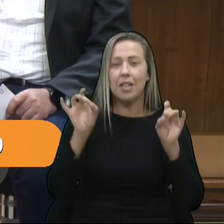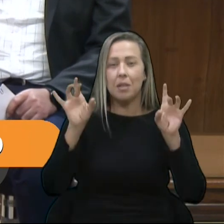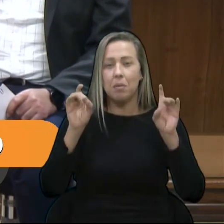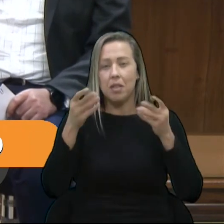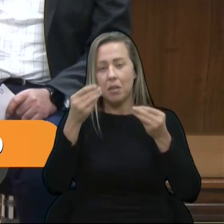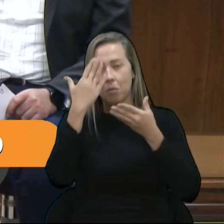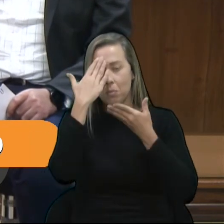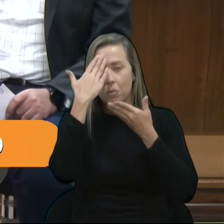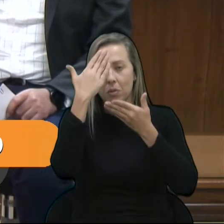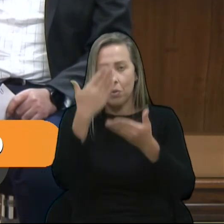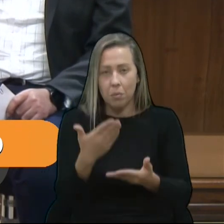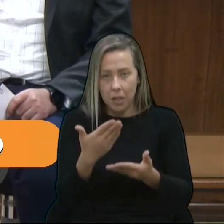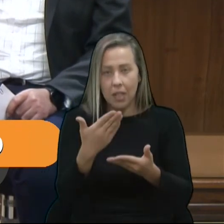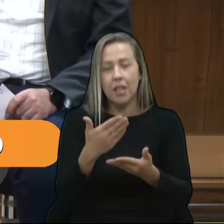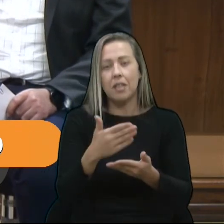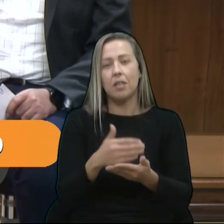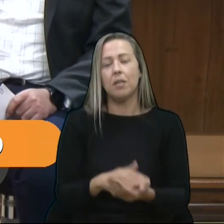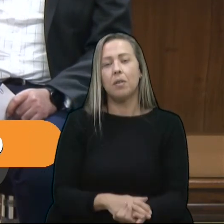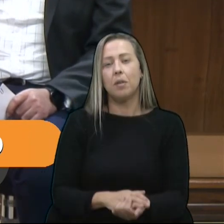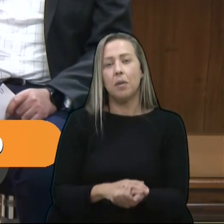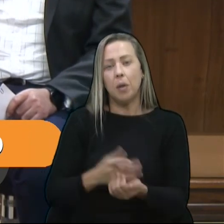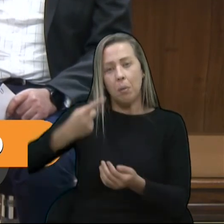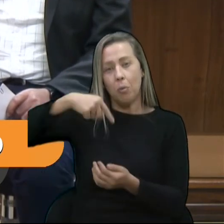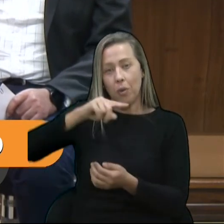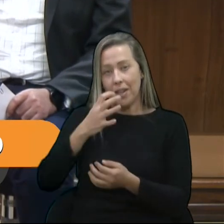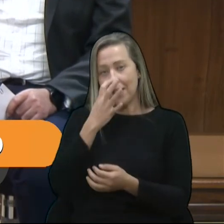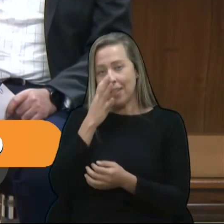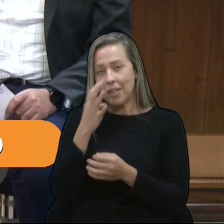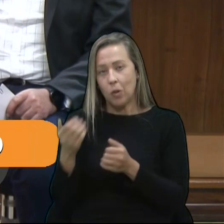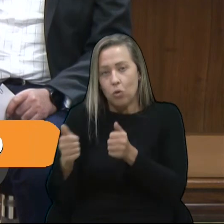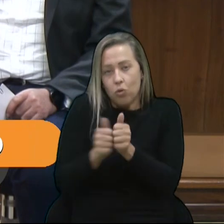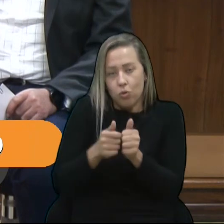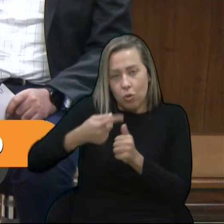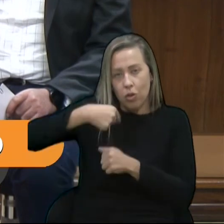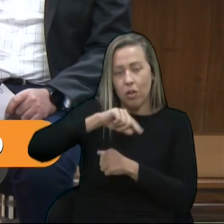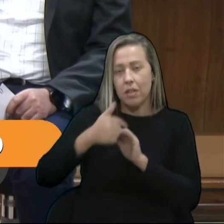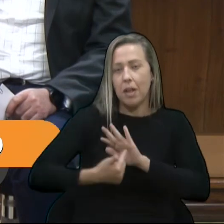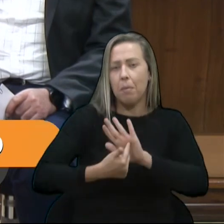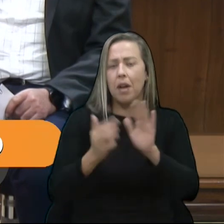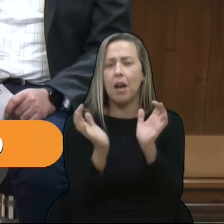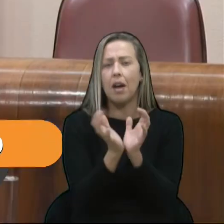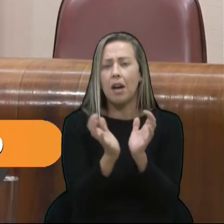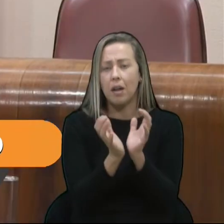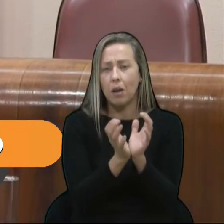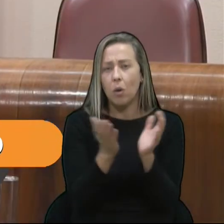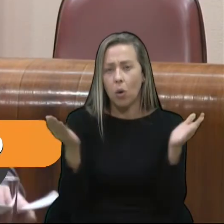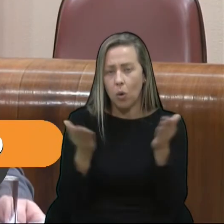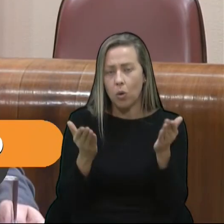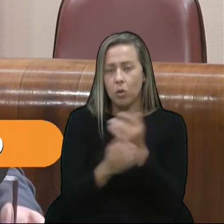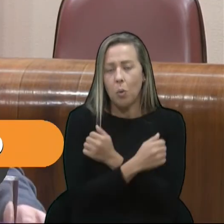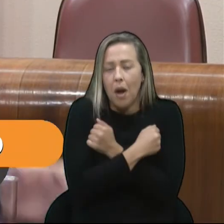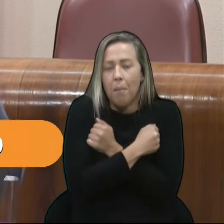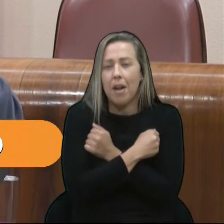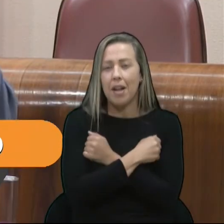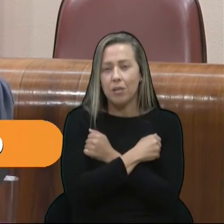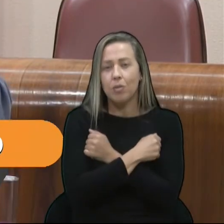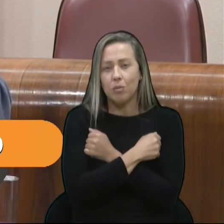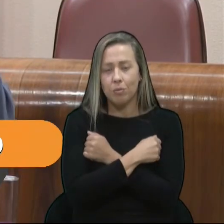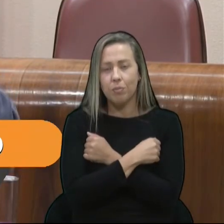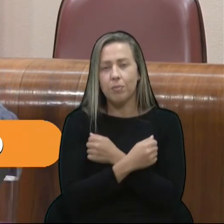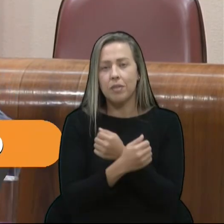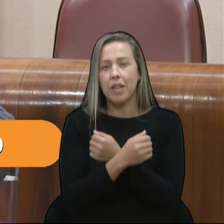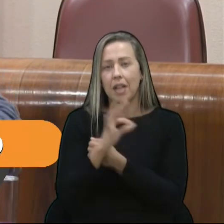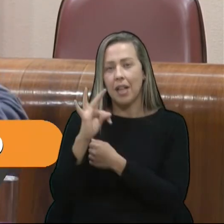Muito obrigado pela sua companhia. Então, apresentando a equipe de hoje, com aquele abraço estendido,